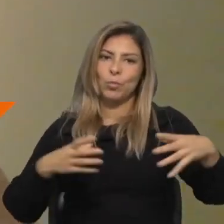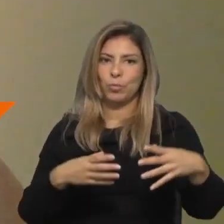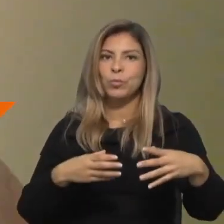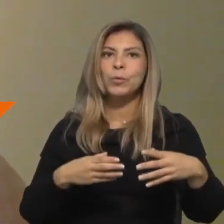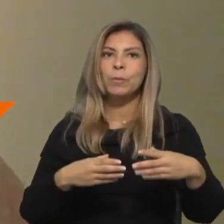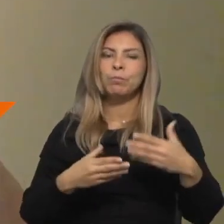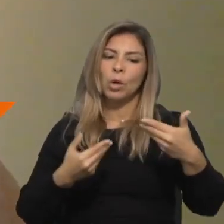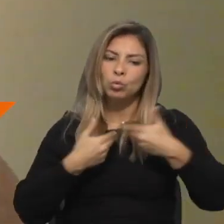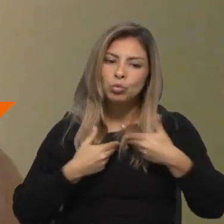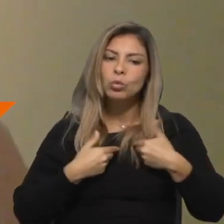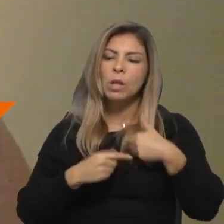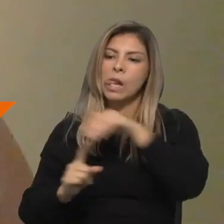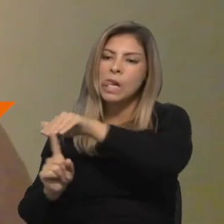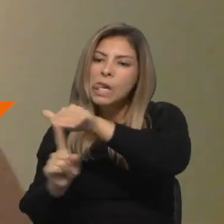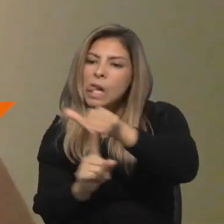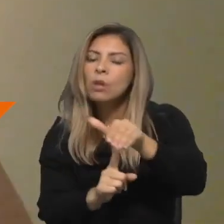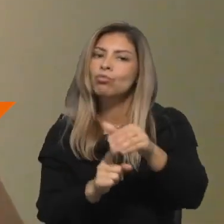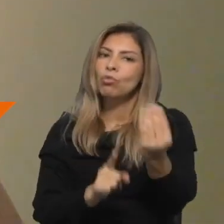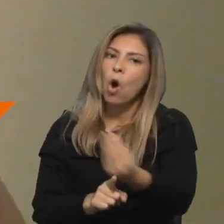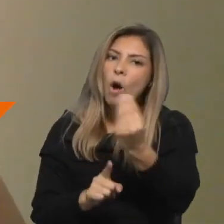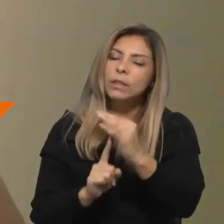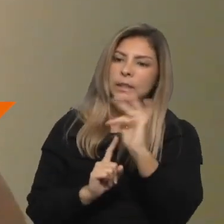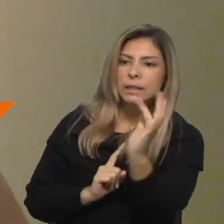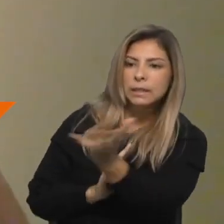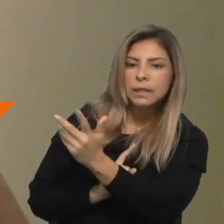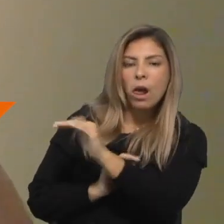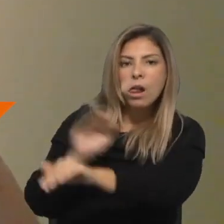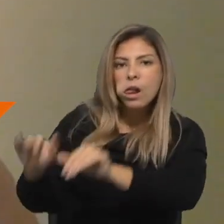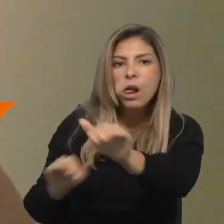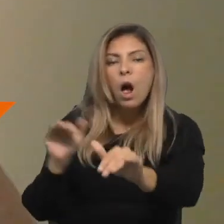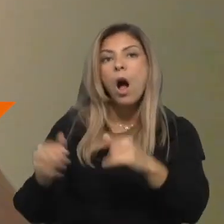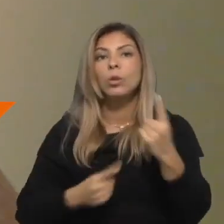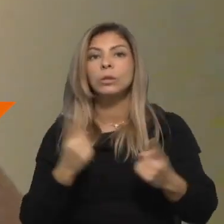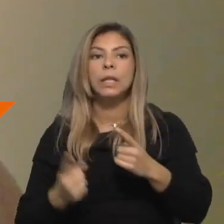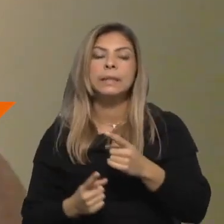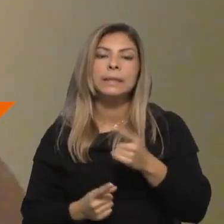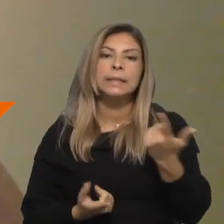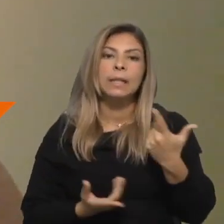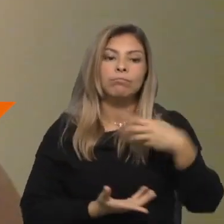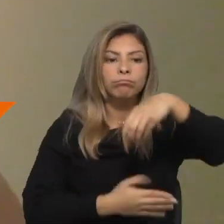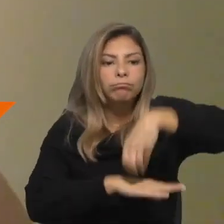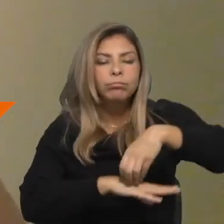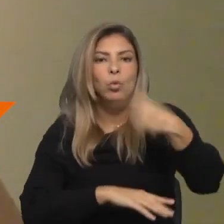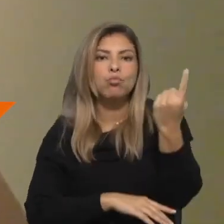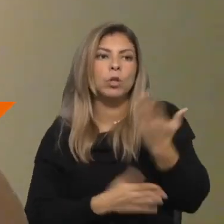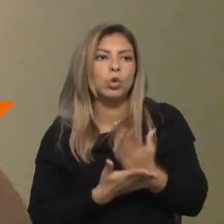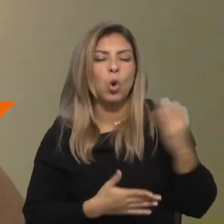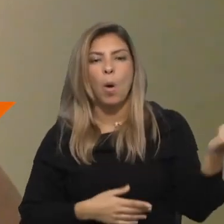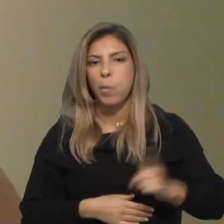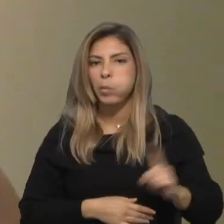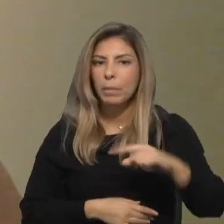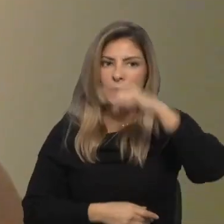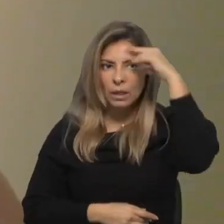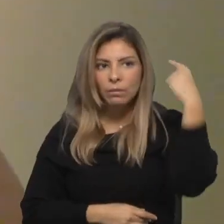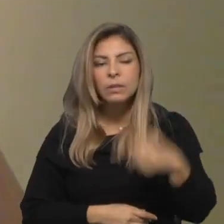a acompanhar, a chegar a jovens, porque onde nós não temos implementação disso é sempre um pouco mais difícil, e até conhecer a realidade dos jovens que lá